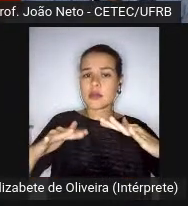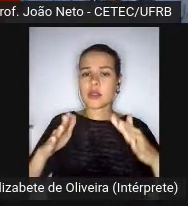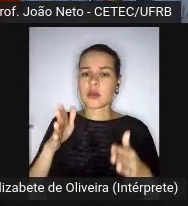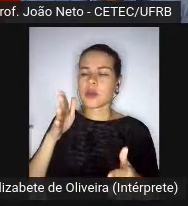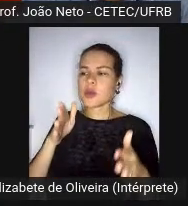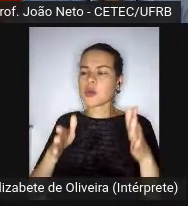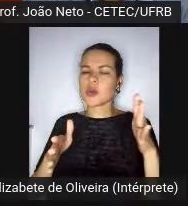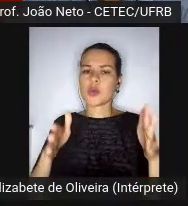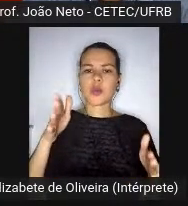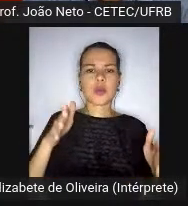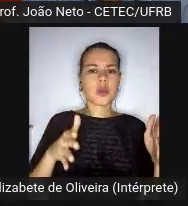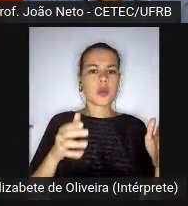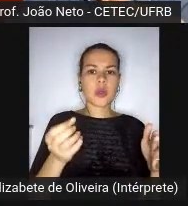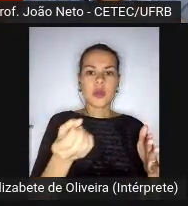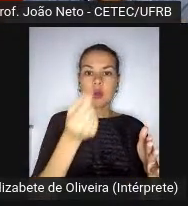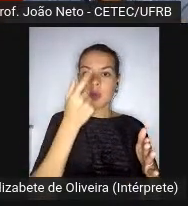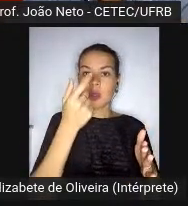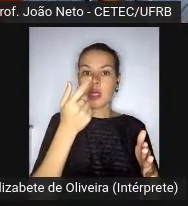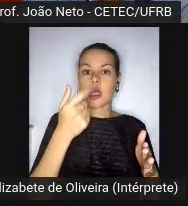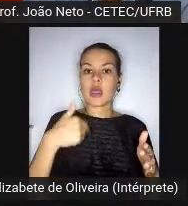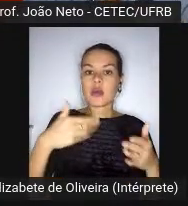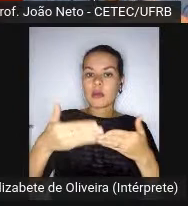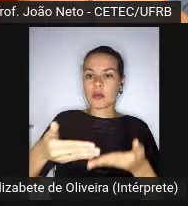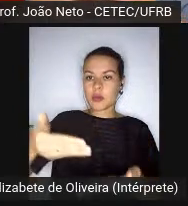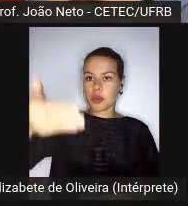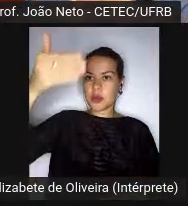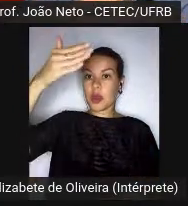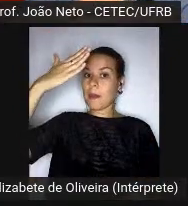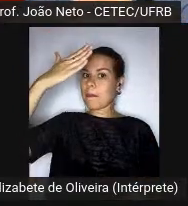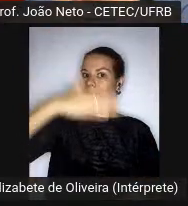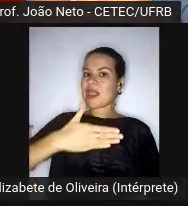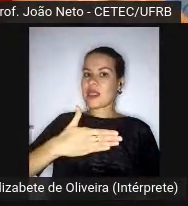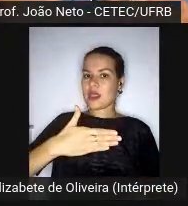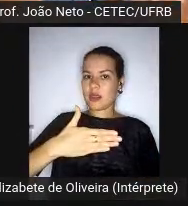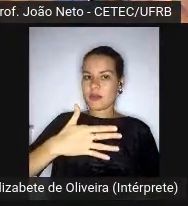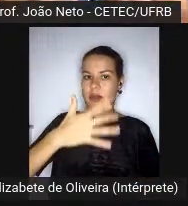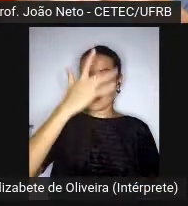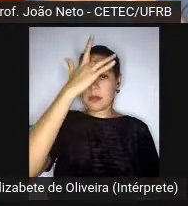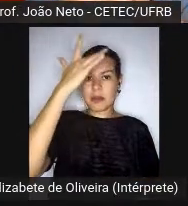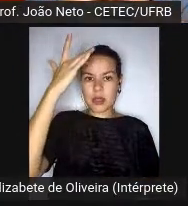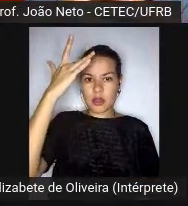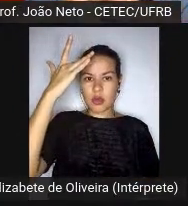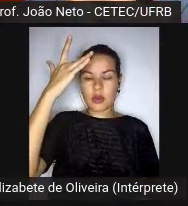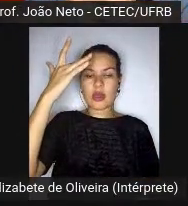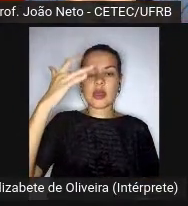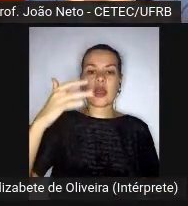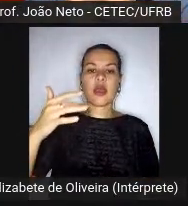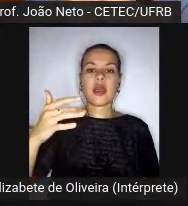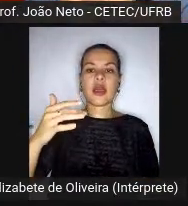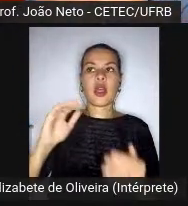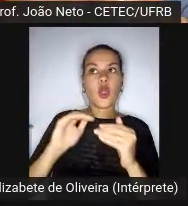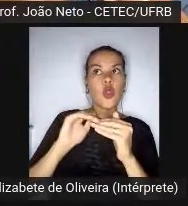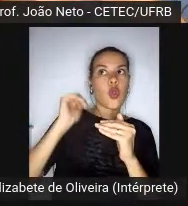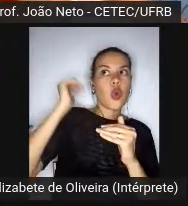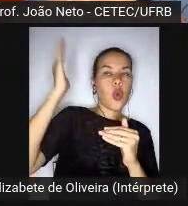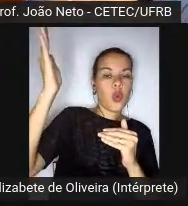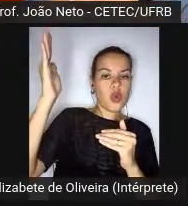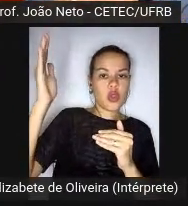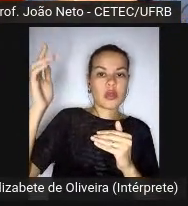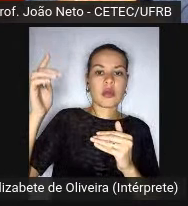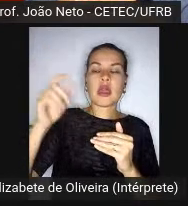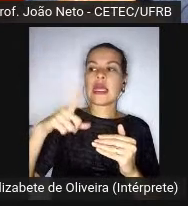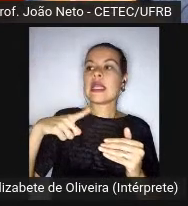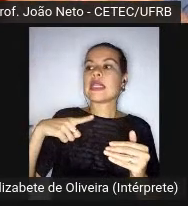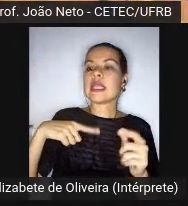mais mais da nossa realidade são esses robôs de presença em que uma pessoa que a tetraplégico quando aparece uma pessoa